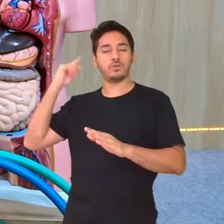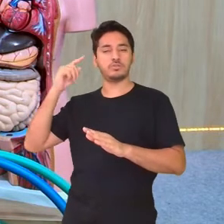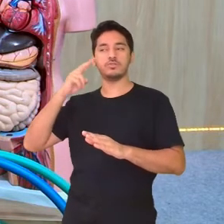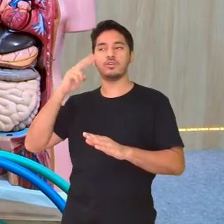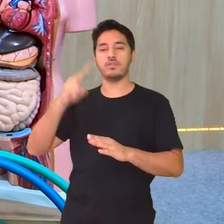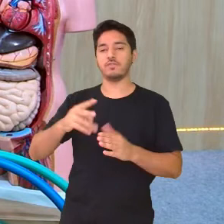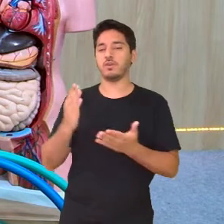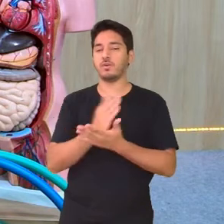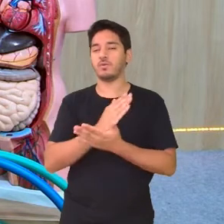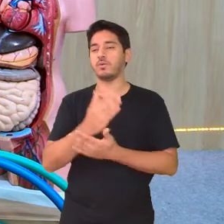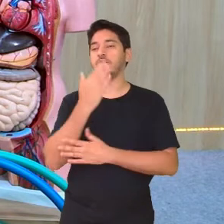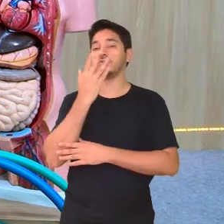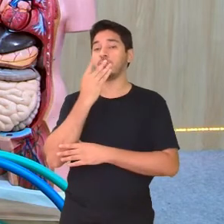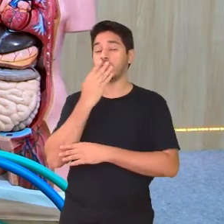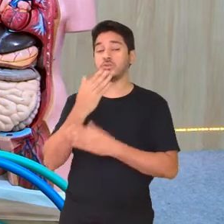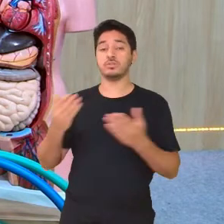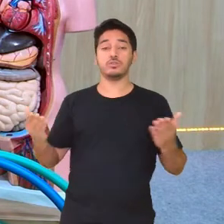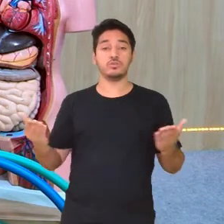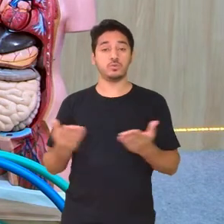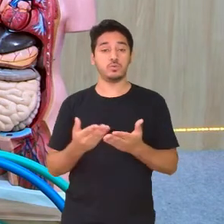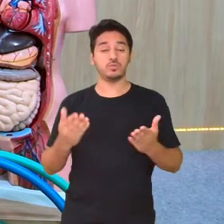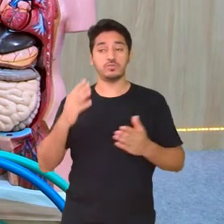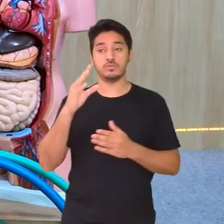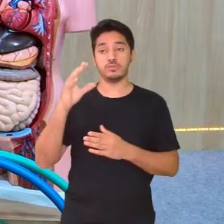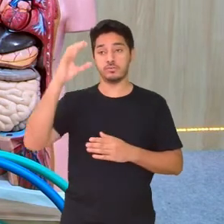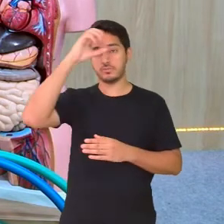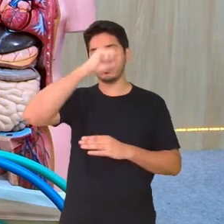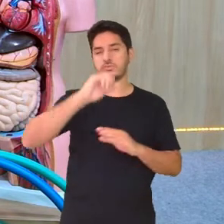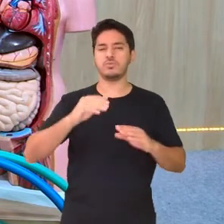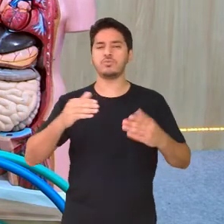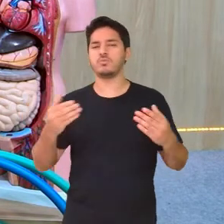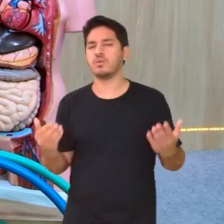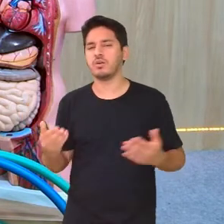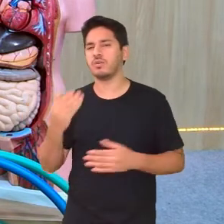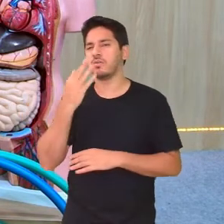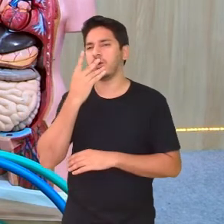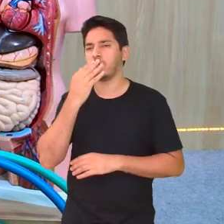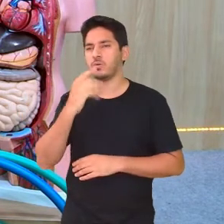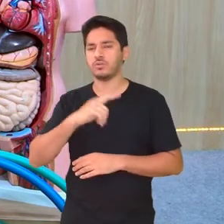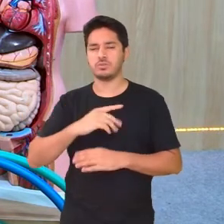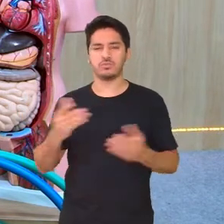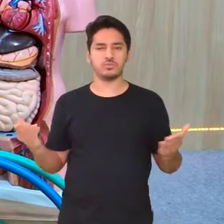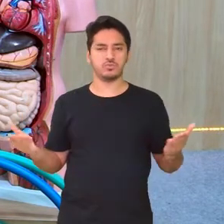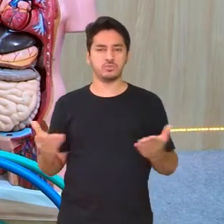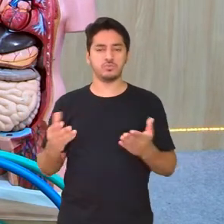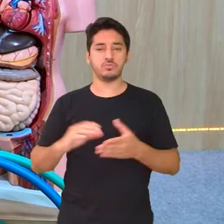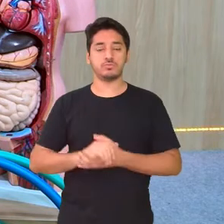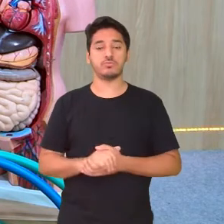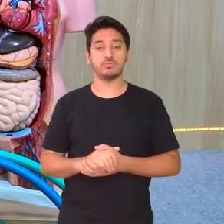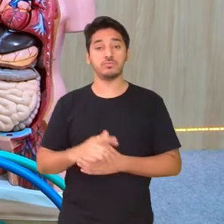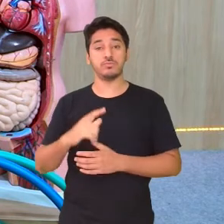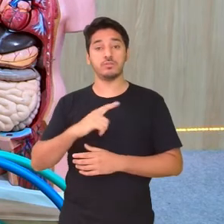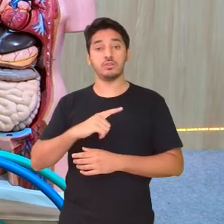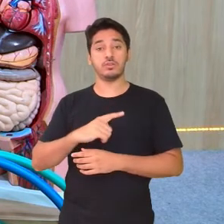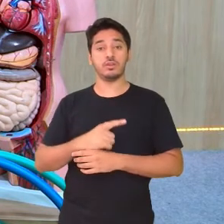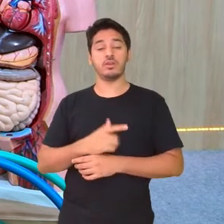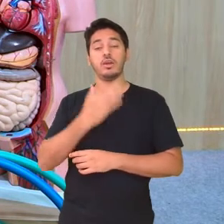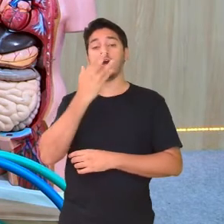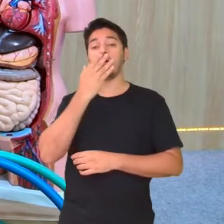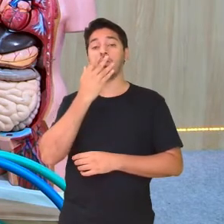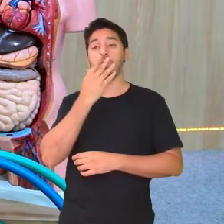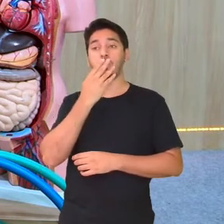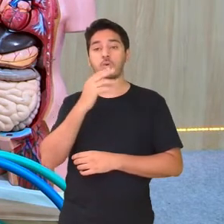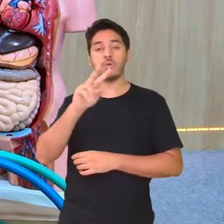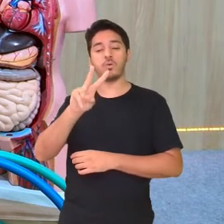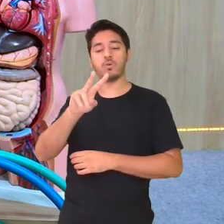aqui algumas cores e hoje vamos aprender qual a cor que temos hoje. Temos a cor verde.